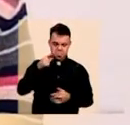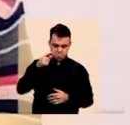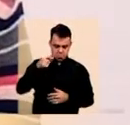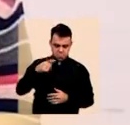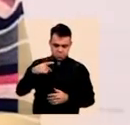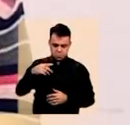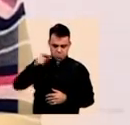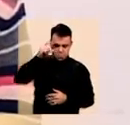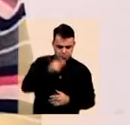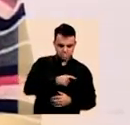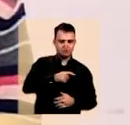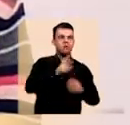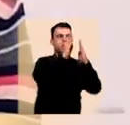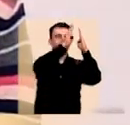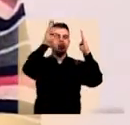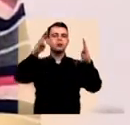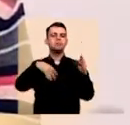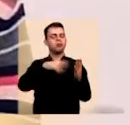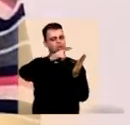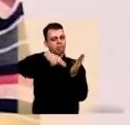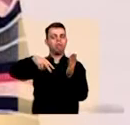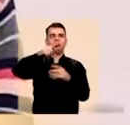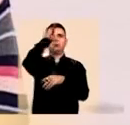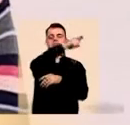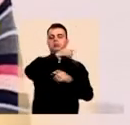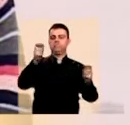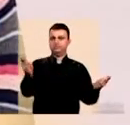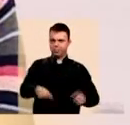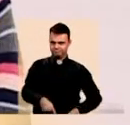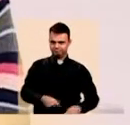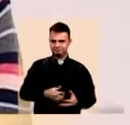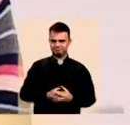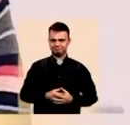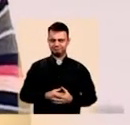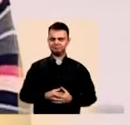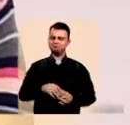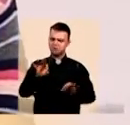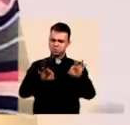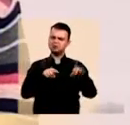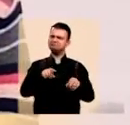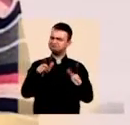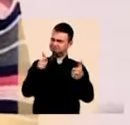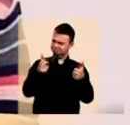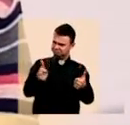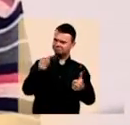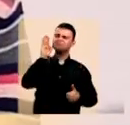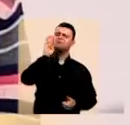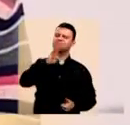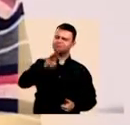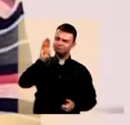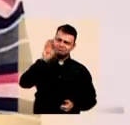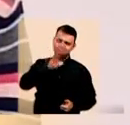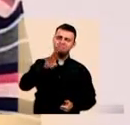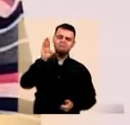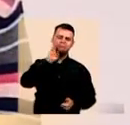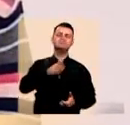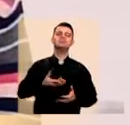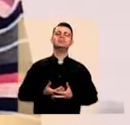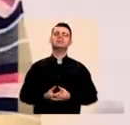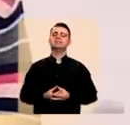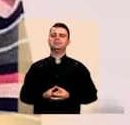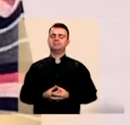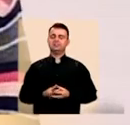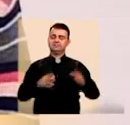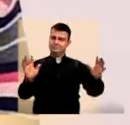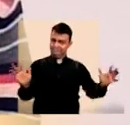todos aqueles livros que estão lá na sessão, entendeu? Bacana. E é um projeto bacana, né?